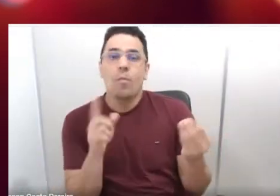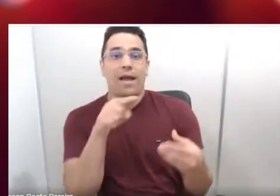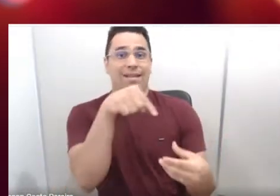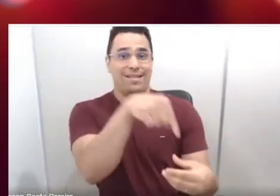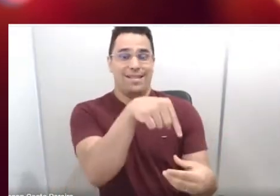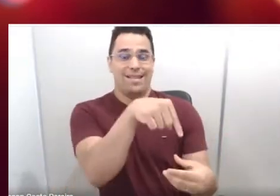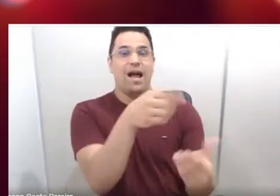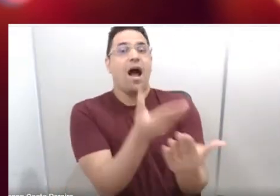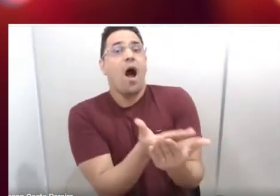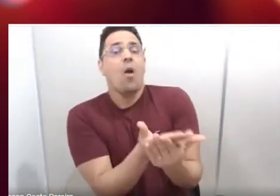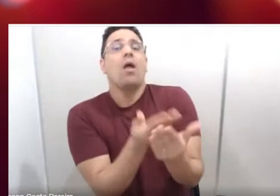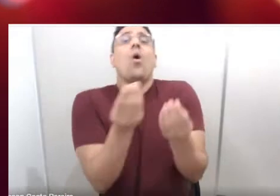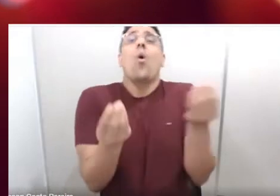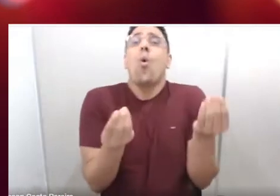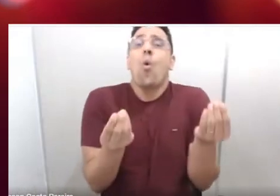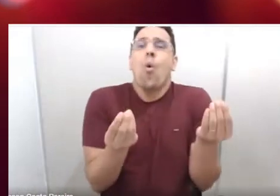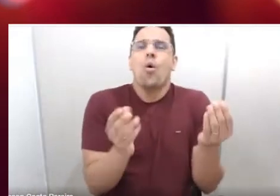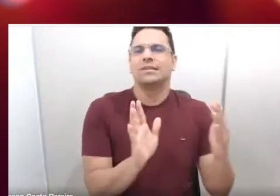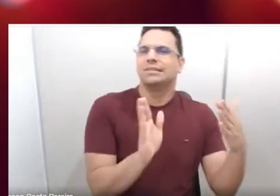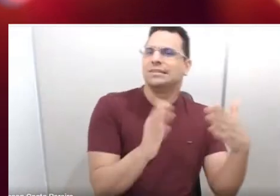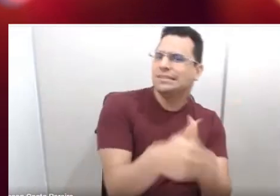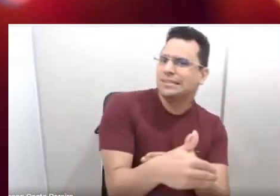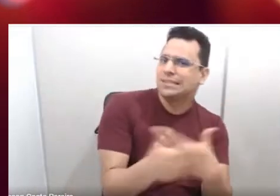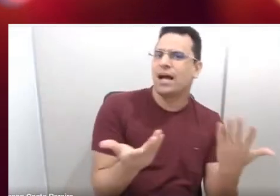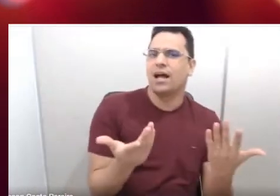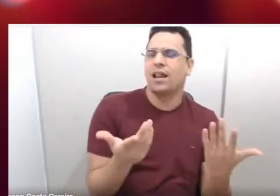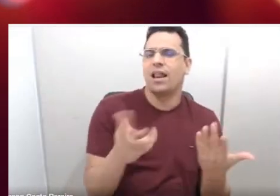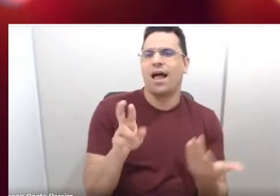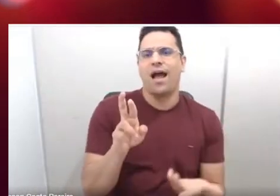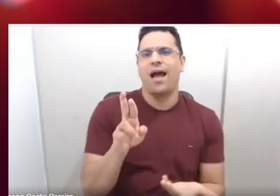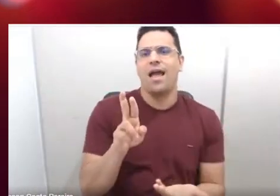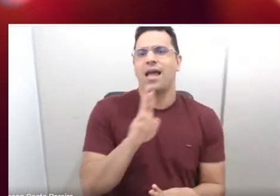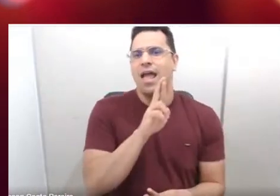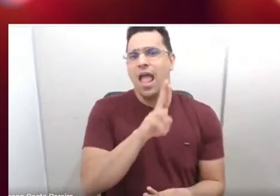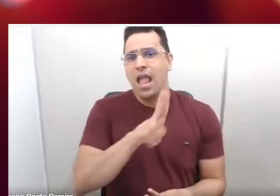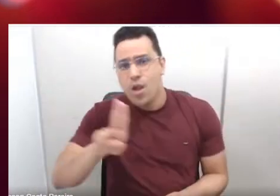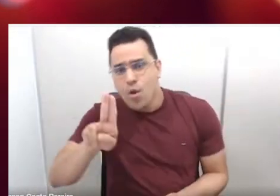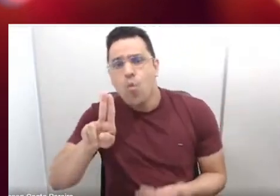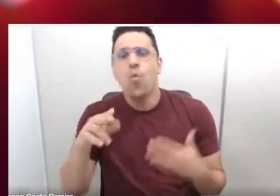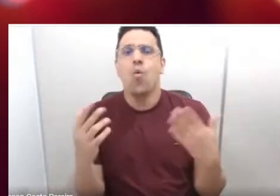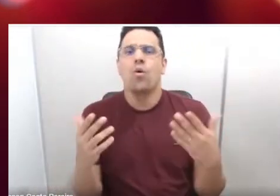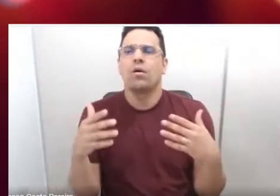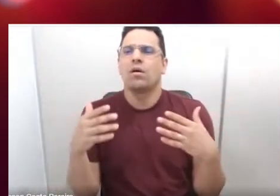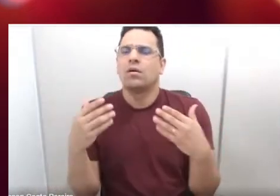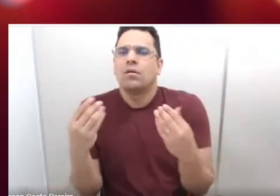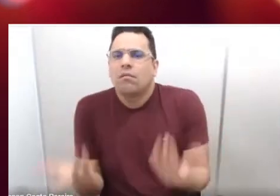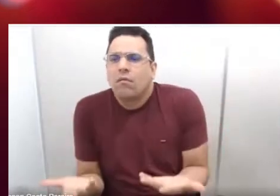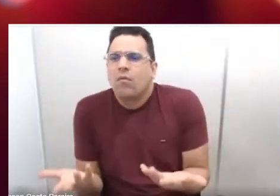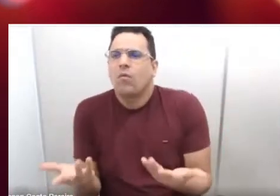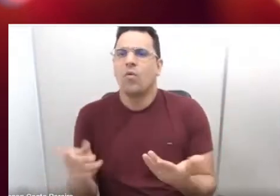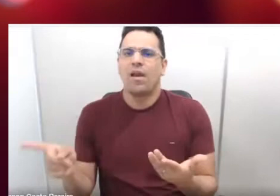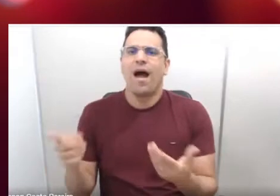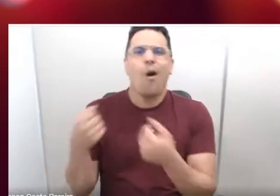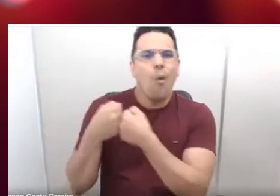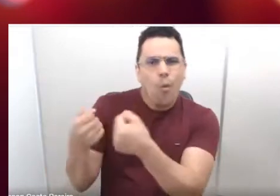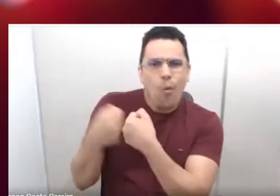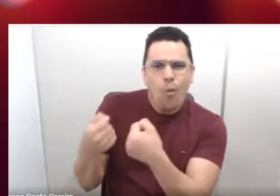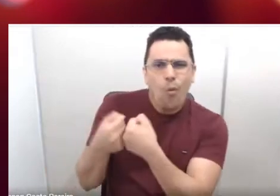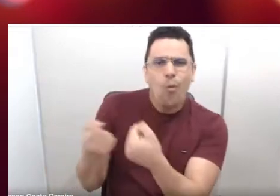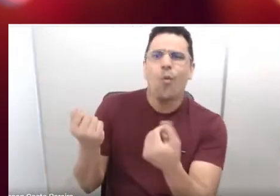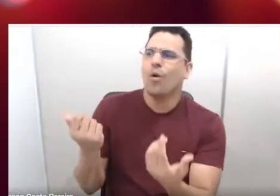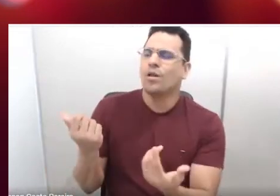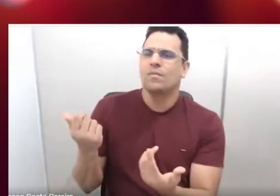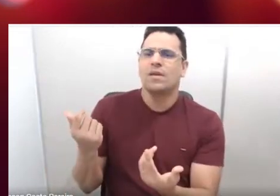enfim, de sala de aula, de funcionamento de RU, de funcionamento de parada de ônibus e tudo mais. Então, a gente